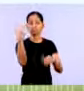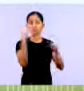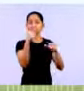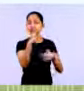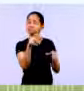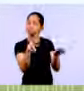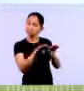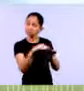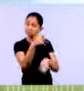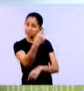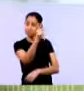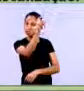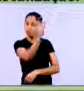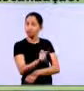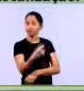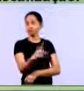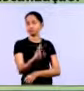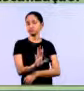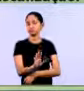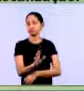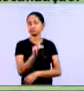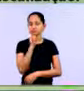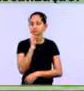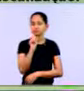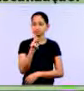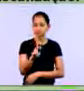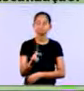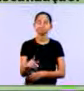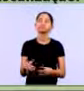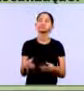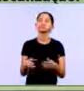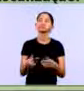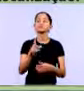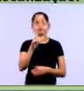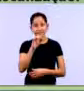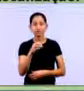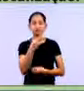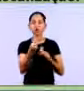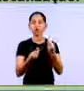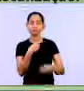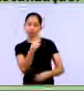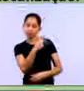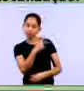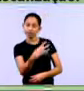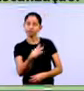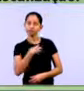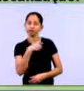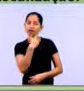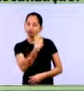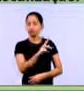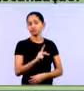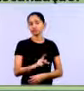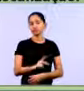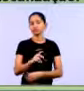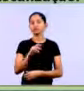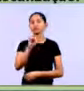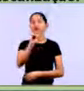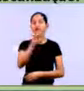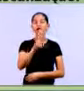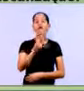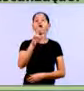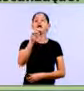atividade, de uma situação estatal. Então, portanto, o imposto de renda,